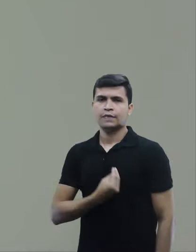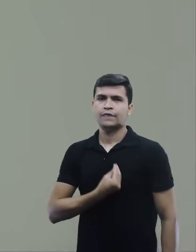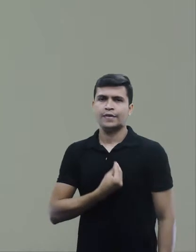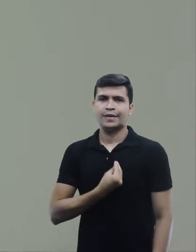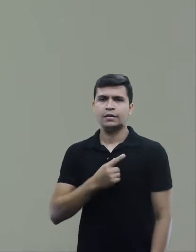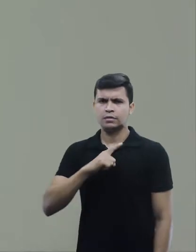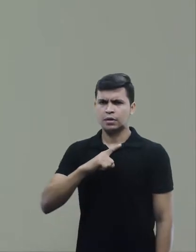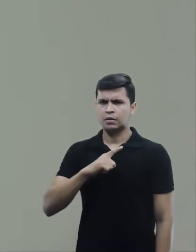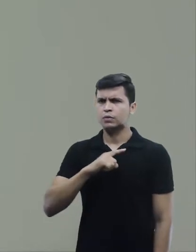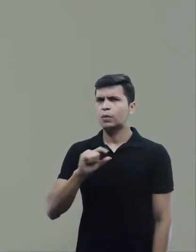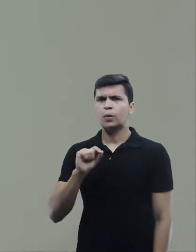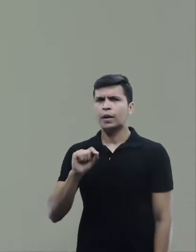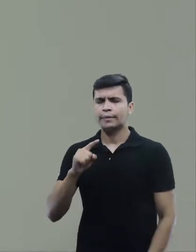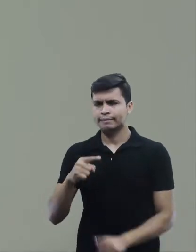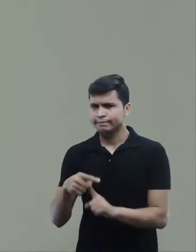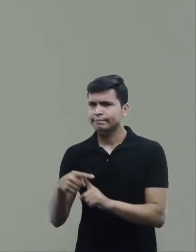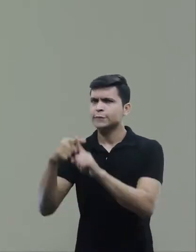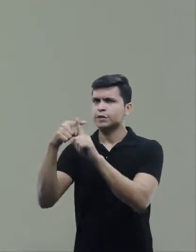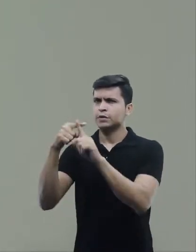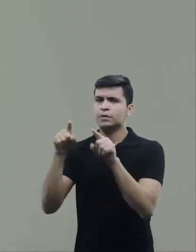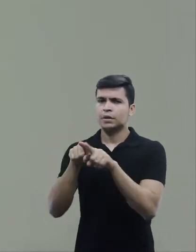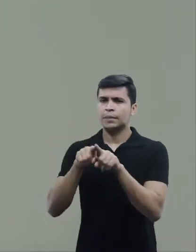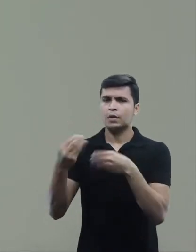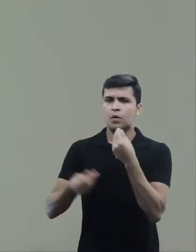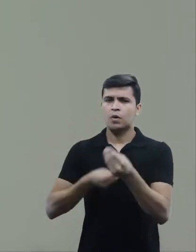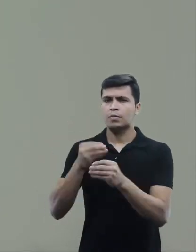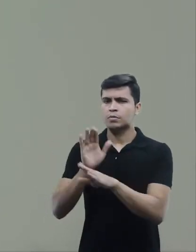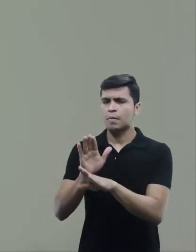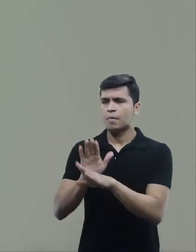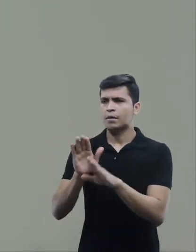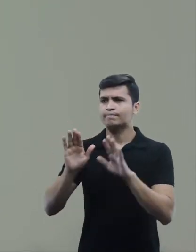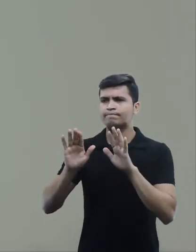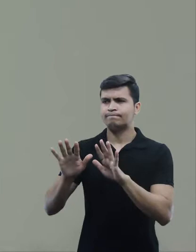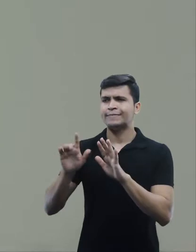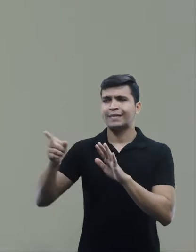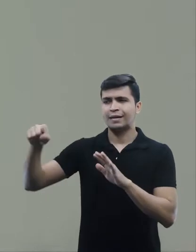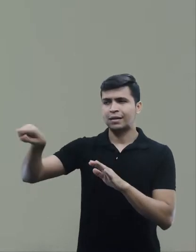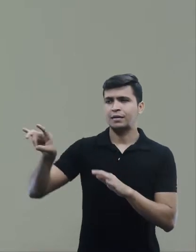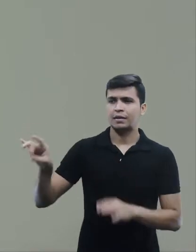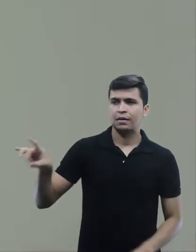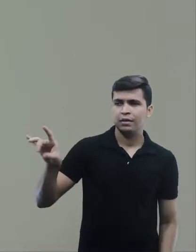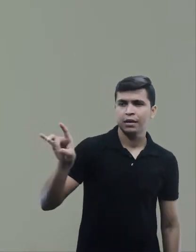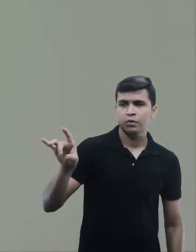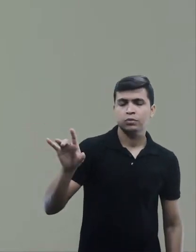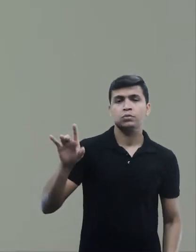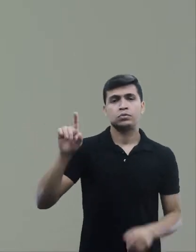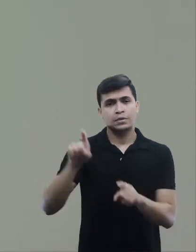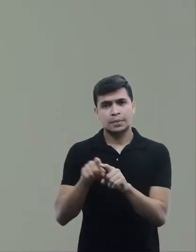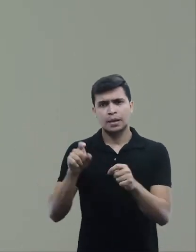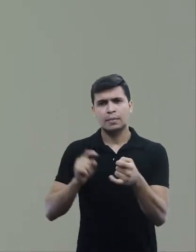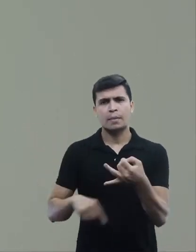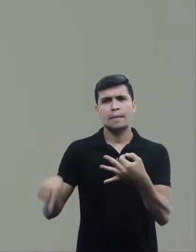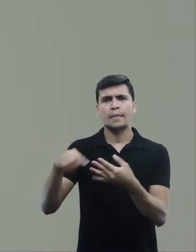vida, considerando os pontos fortes e os fatores de proteção de cada um, bem como os pontos a